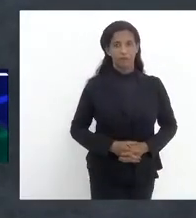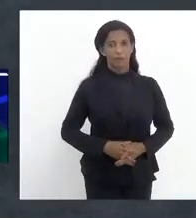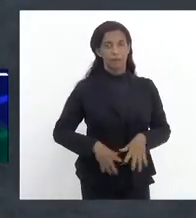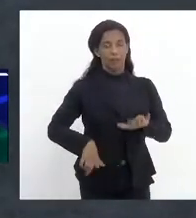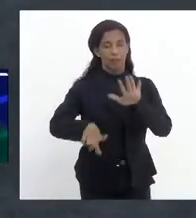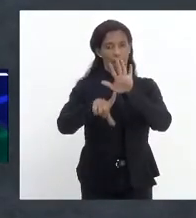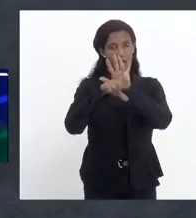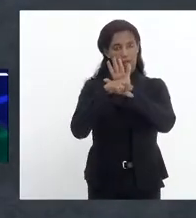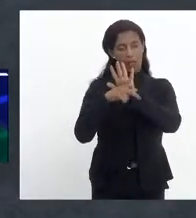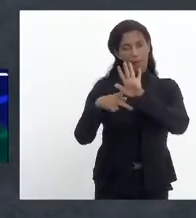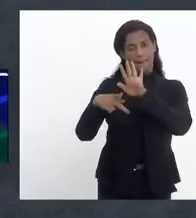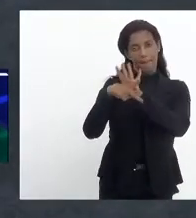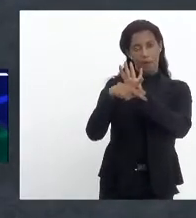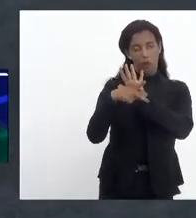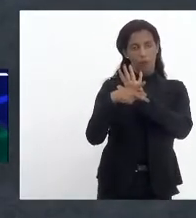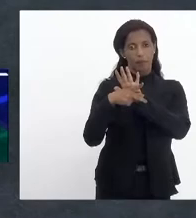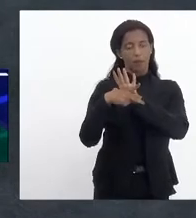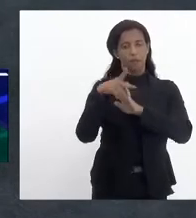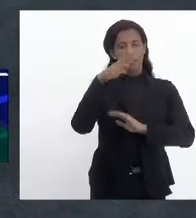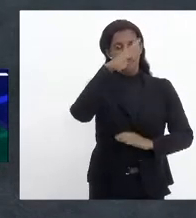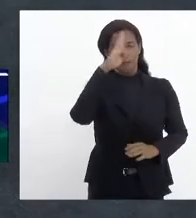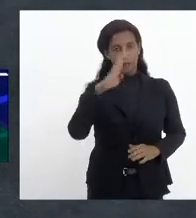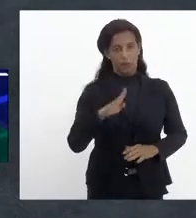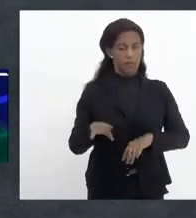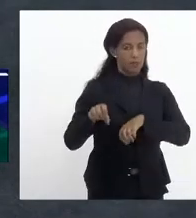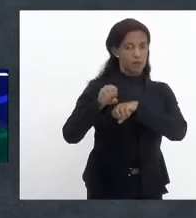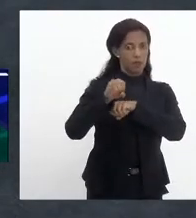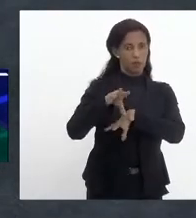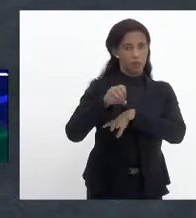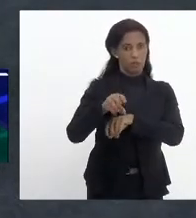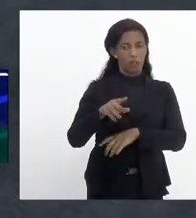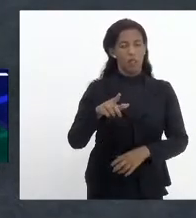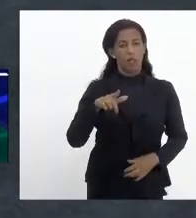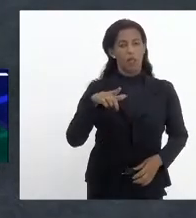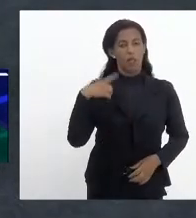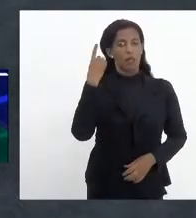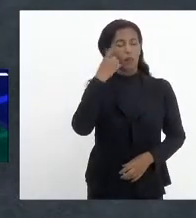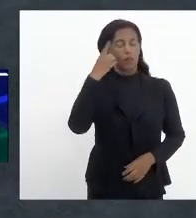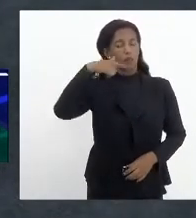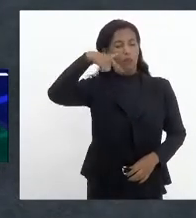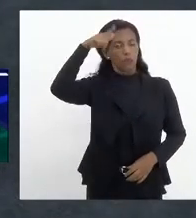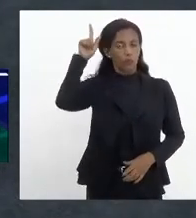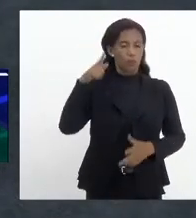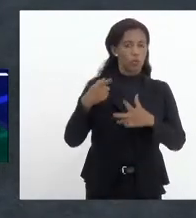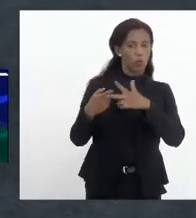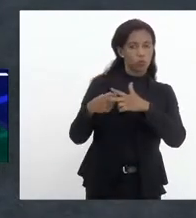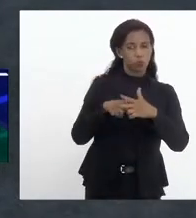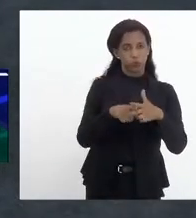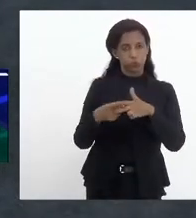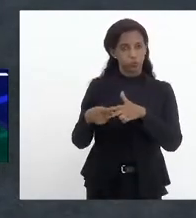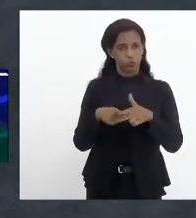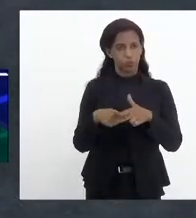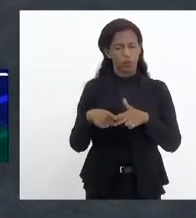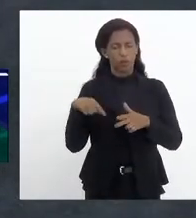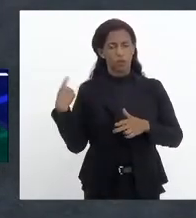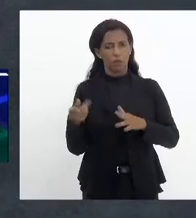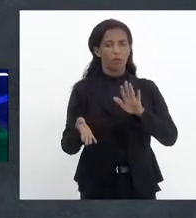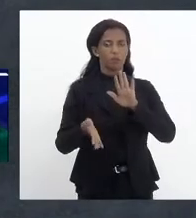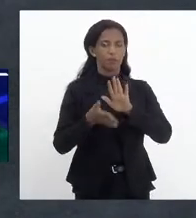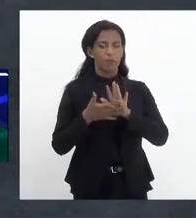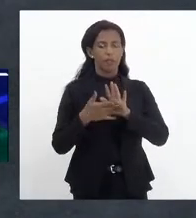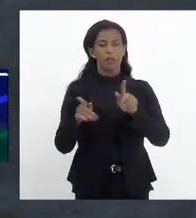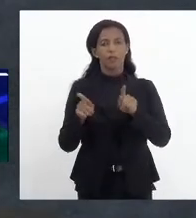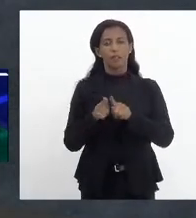Educação Brasileira. O deputado Luiz Paulo busca aperfeiçoar. E o nosso parecer também, buscando contribuir